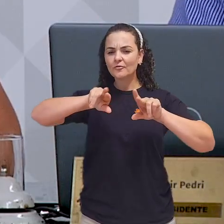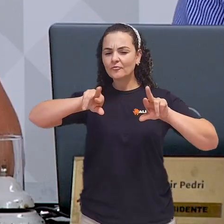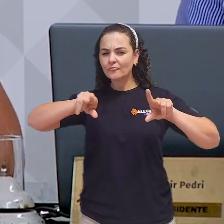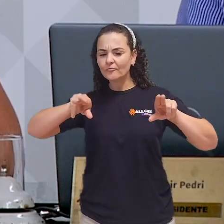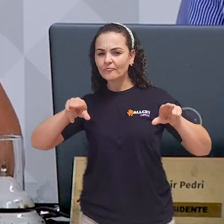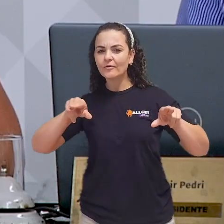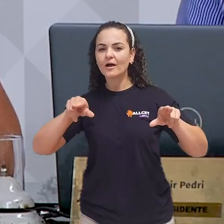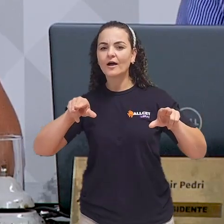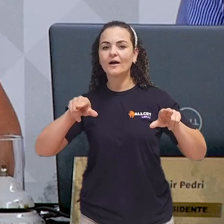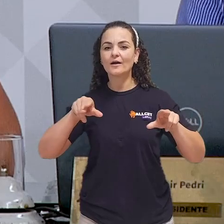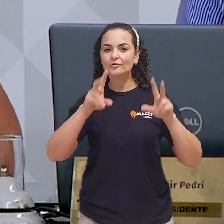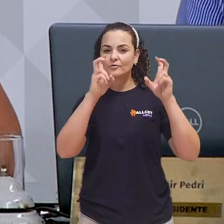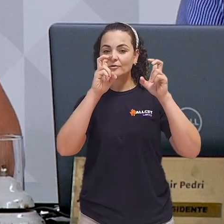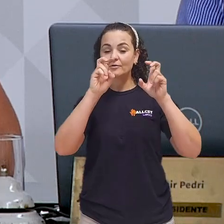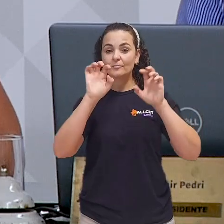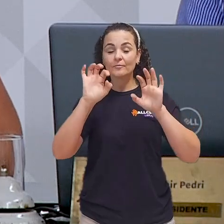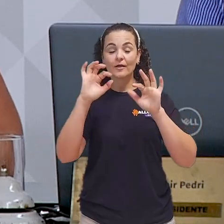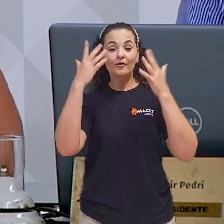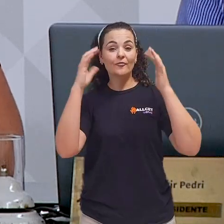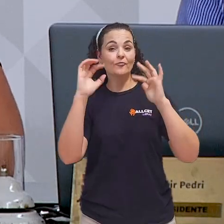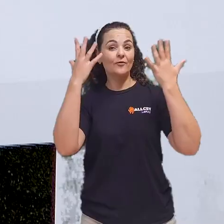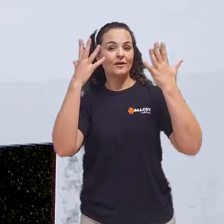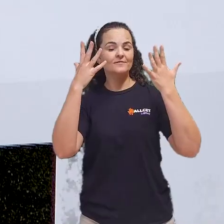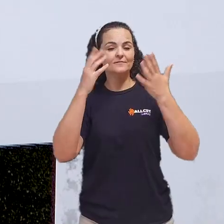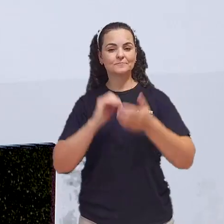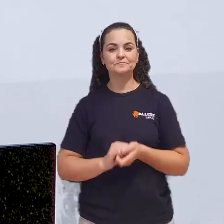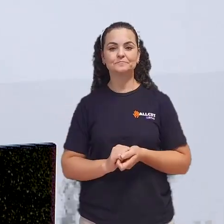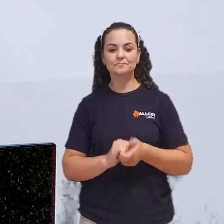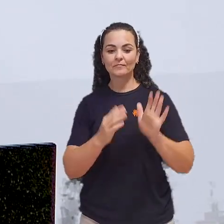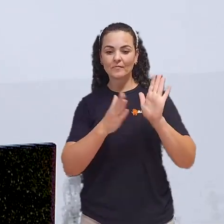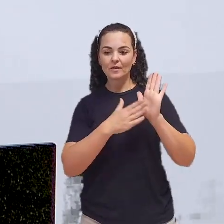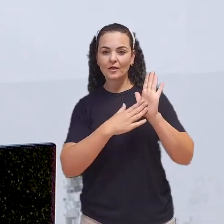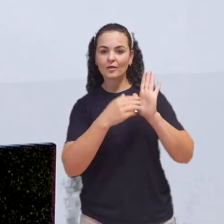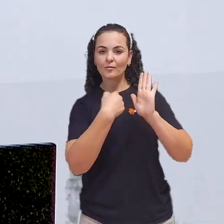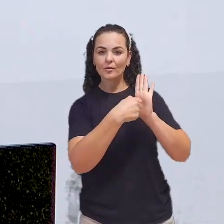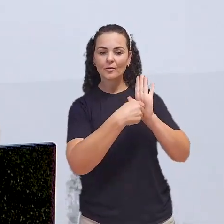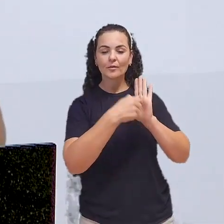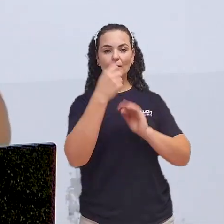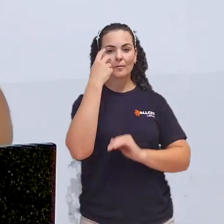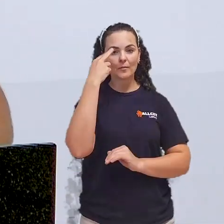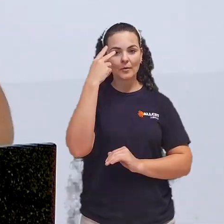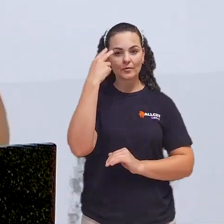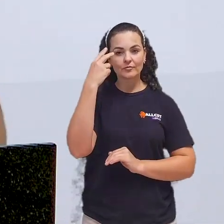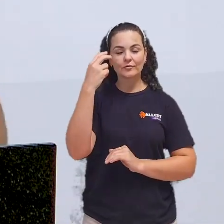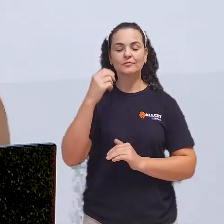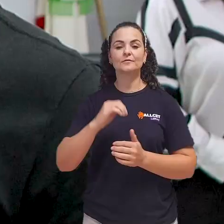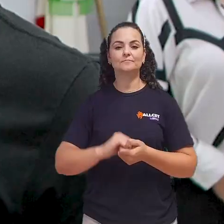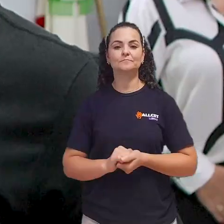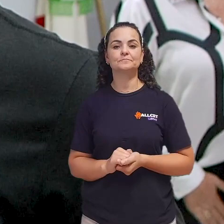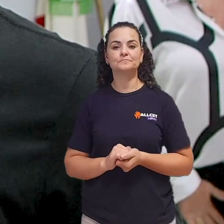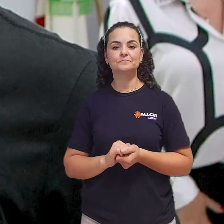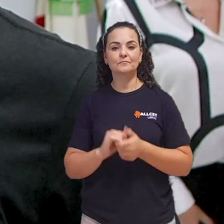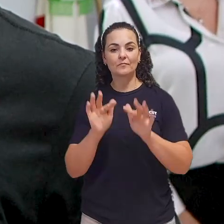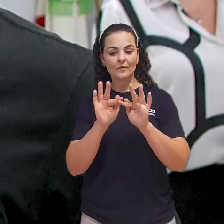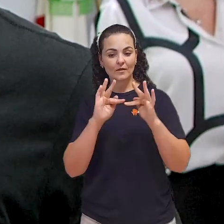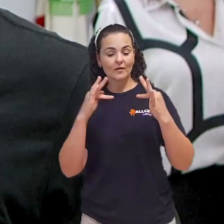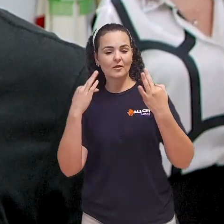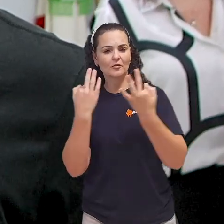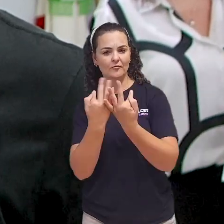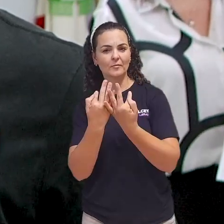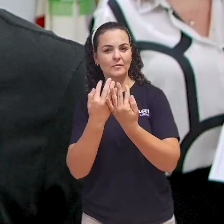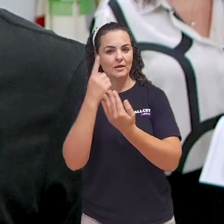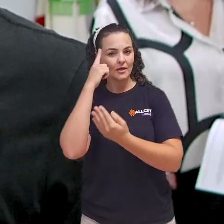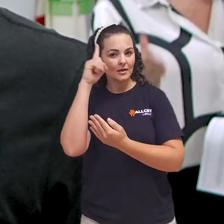Jaraguaense realizar eventos relacionados ao tema. A matéria foi proposta pelo vereador Jonathan Henck. Esse acolhimento é